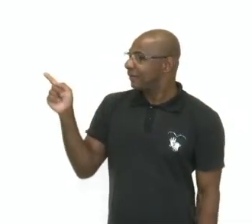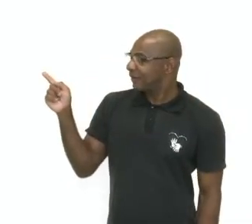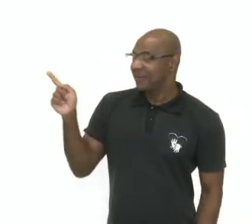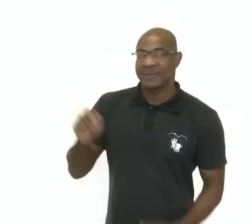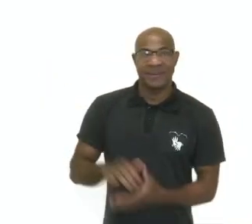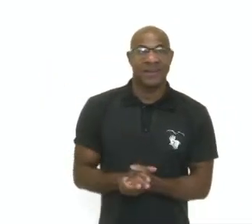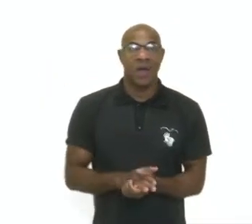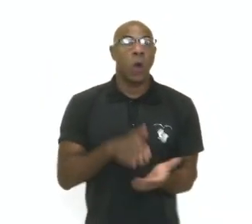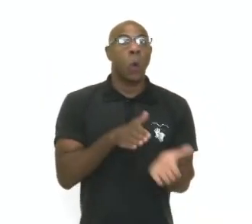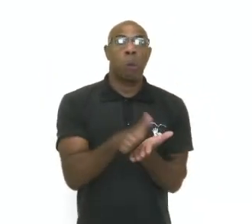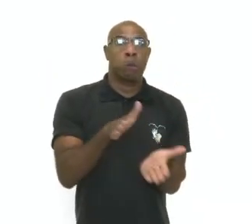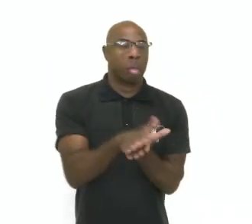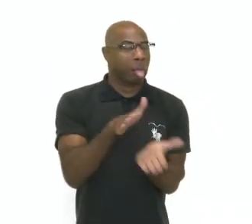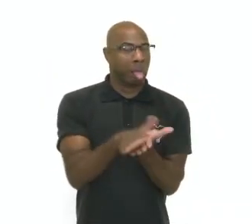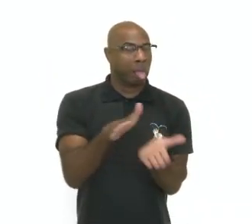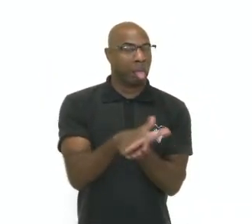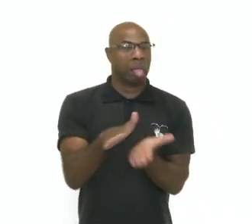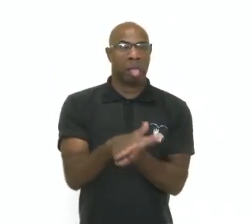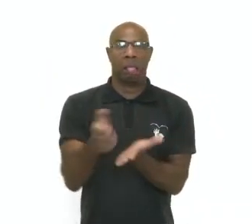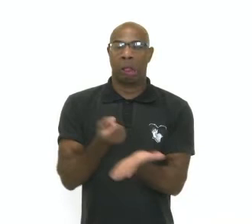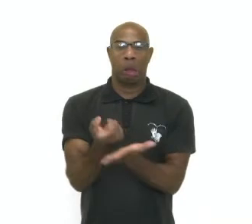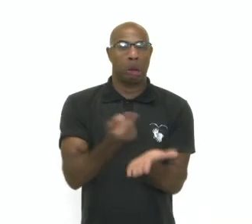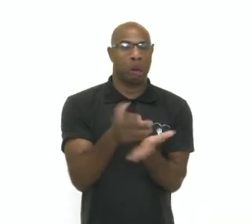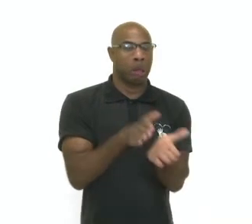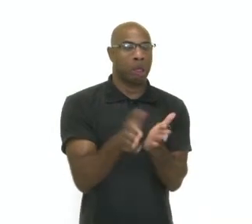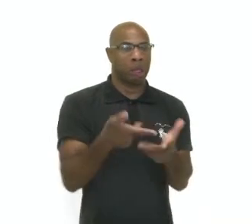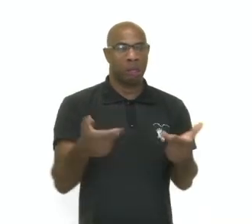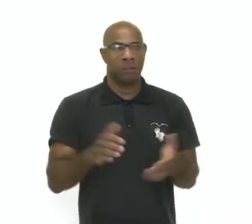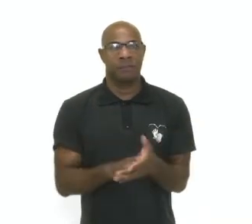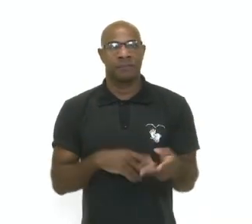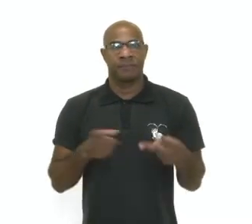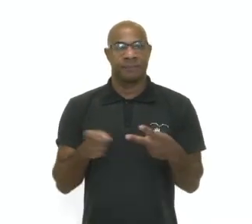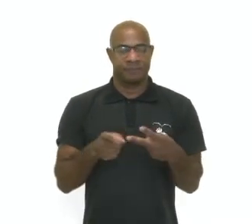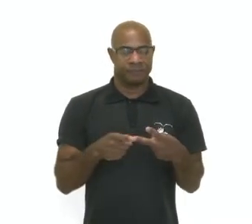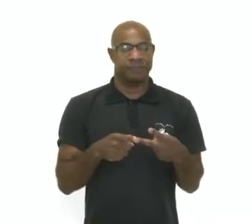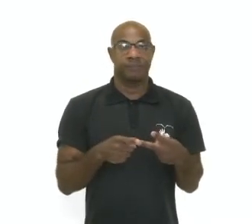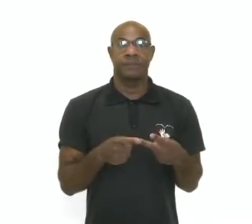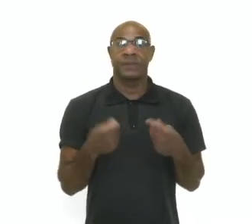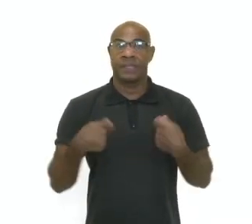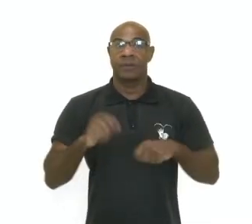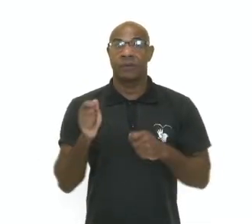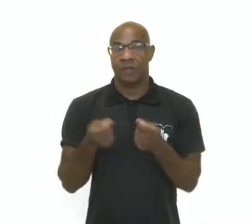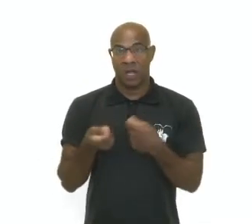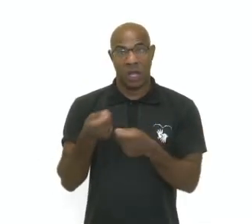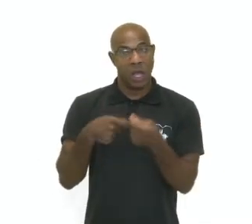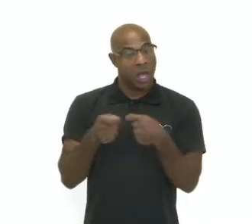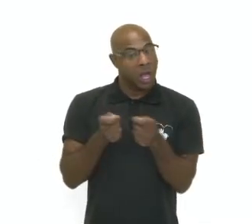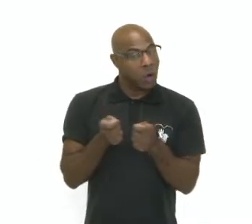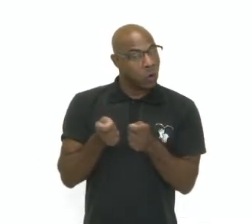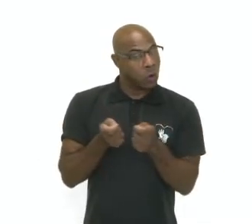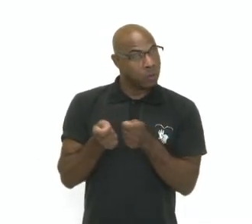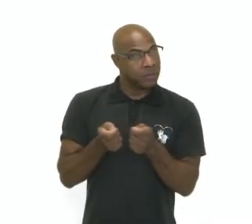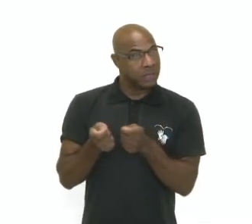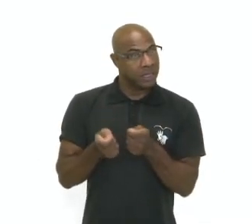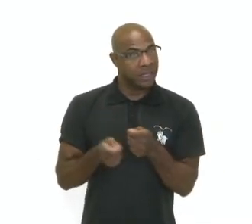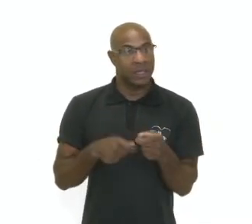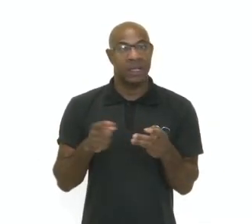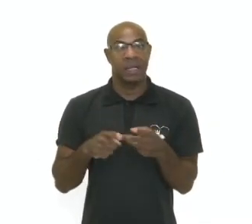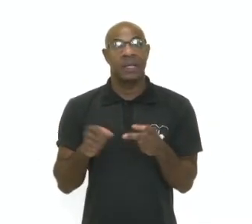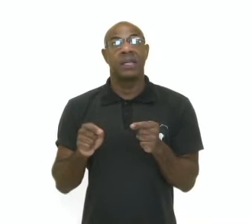excesso, necessidade de economizar substituição, consumo